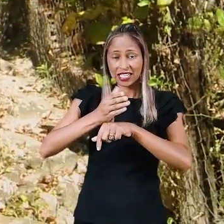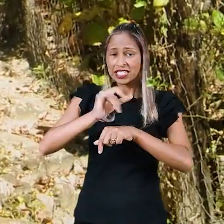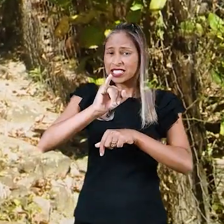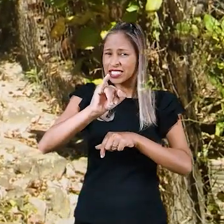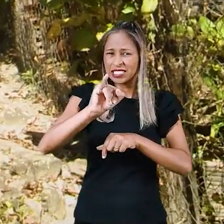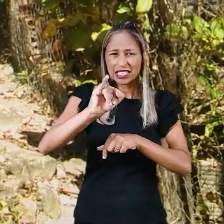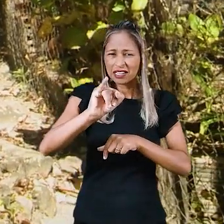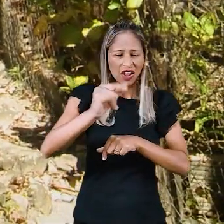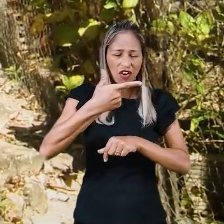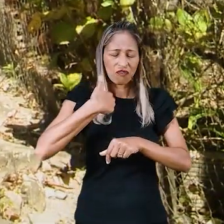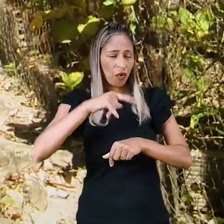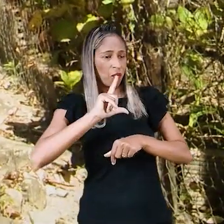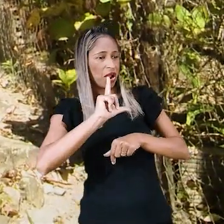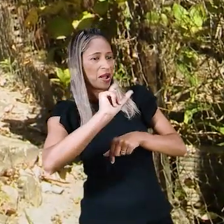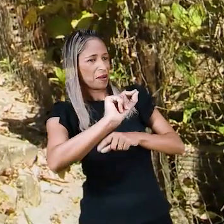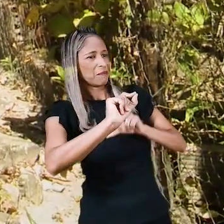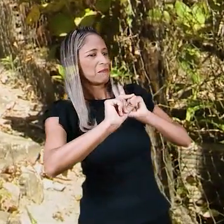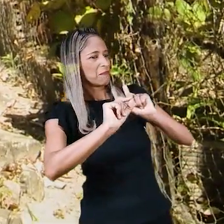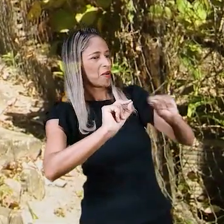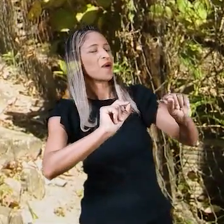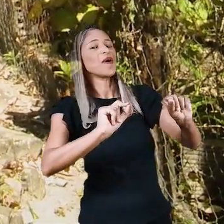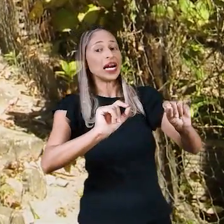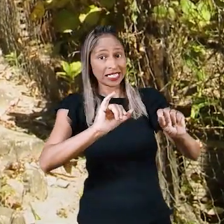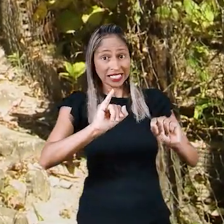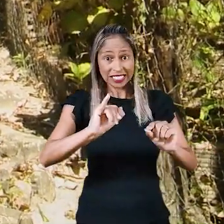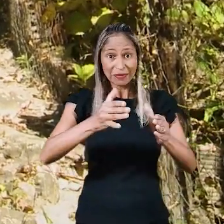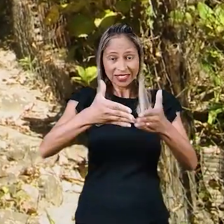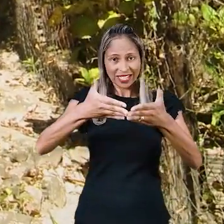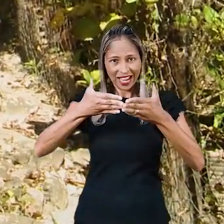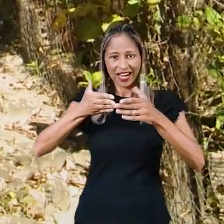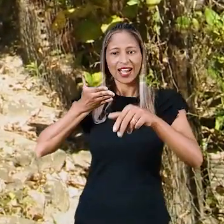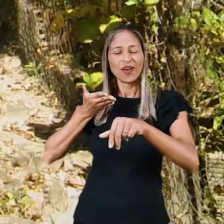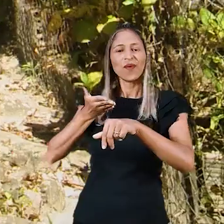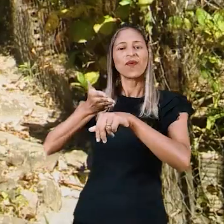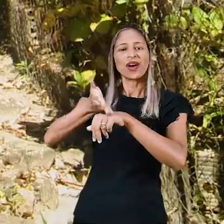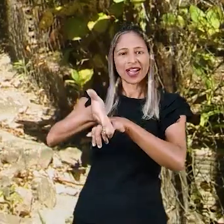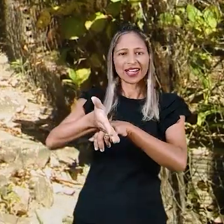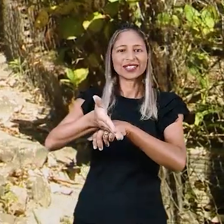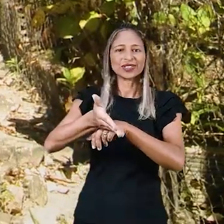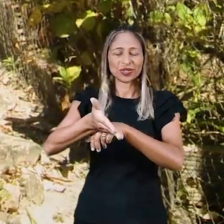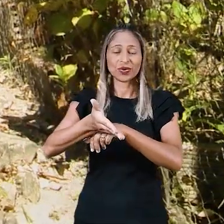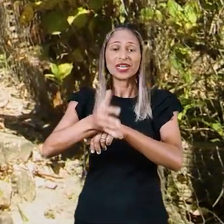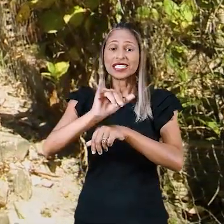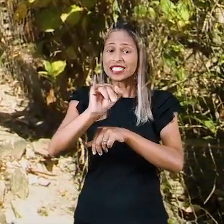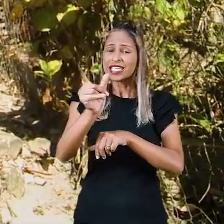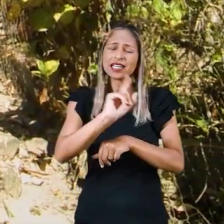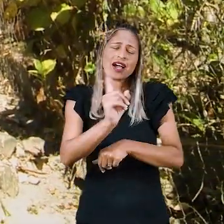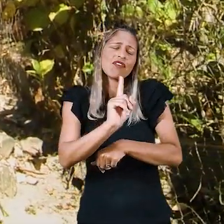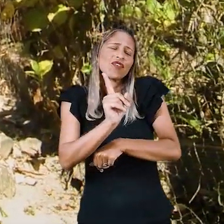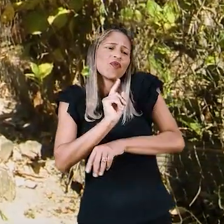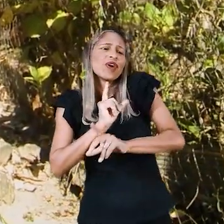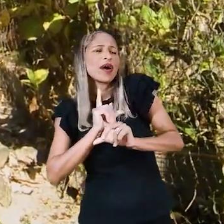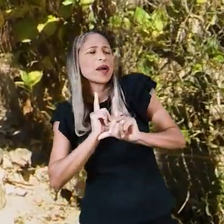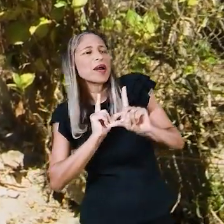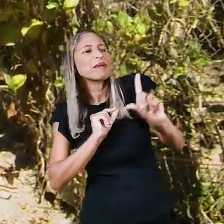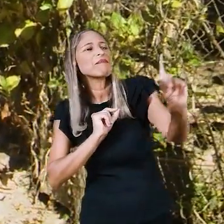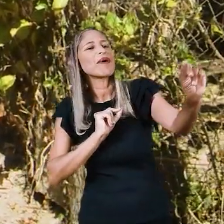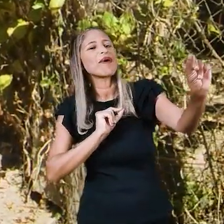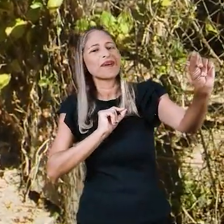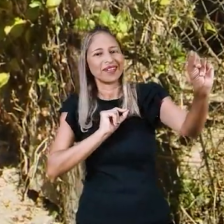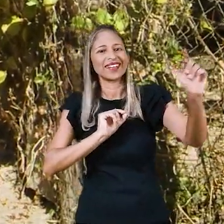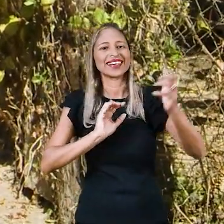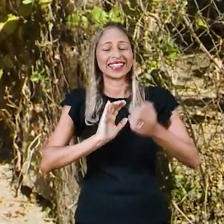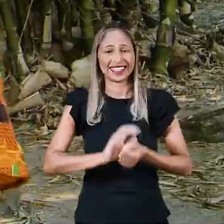entro, se não der eu vou me embora. Se me der licença eu entro, se não der eu vou